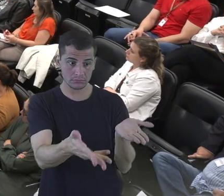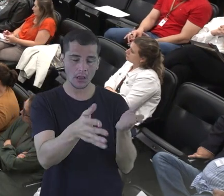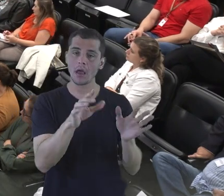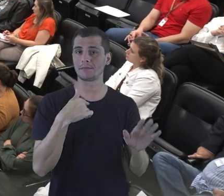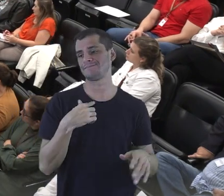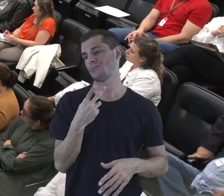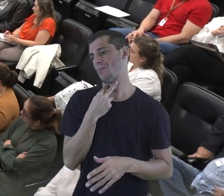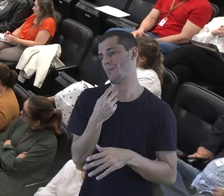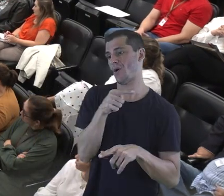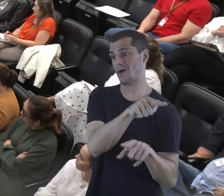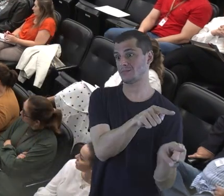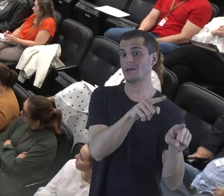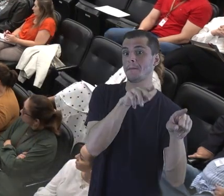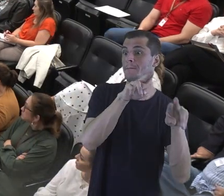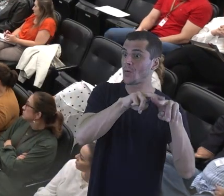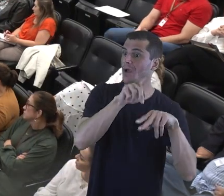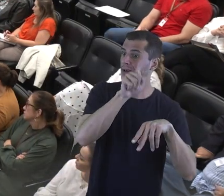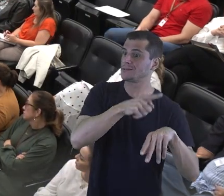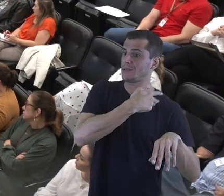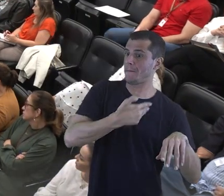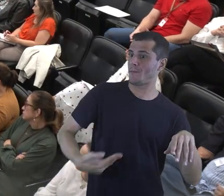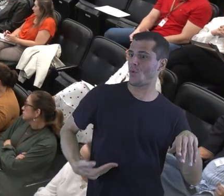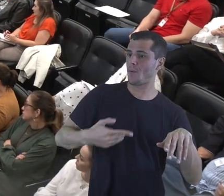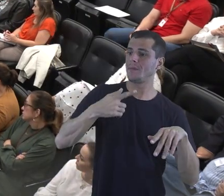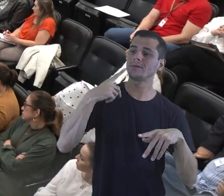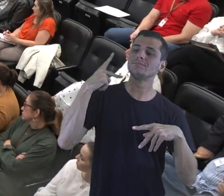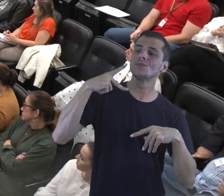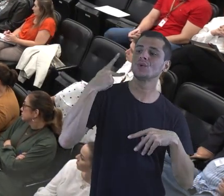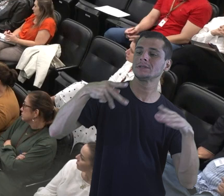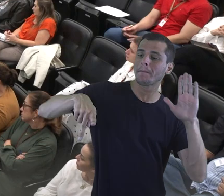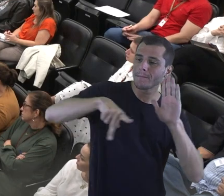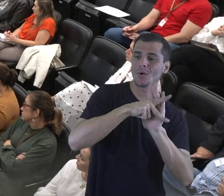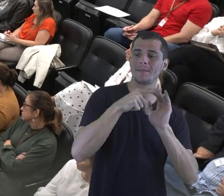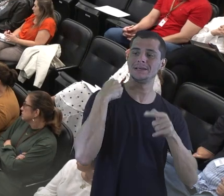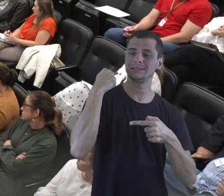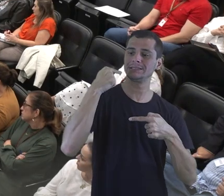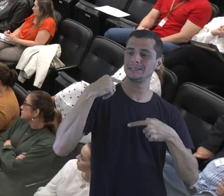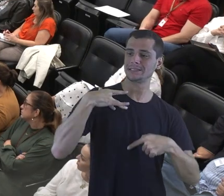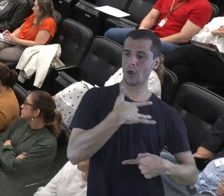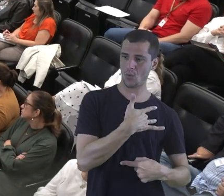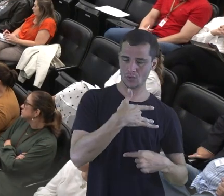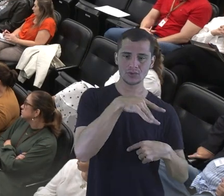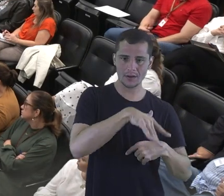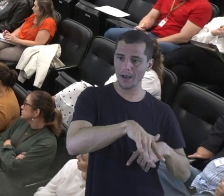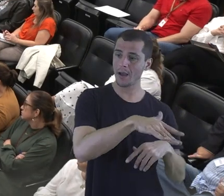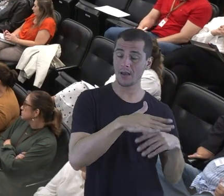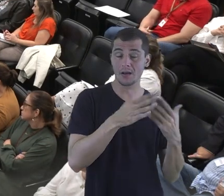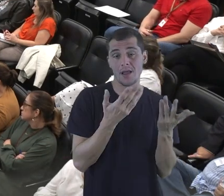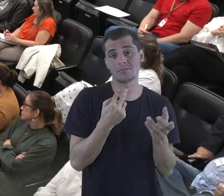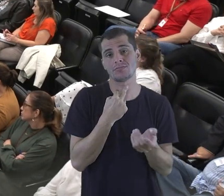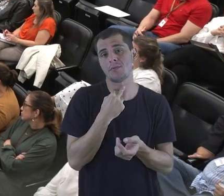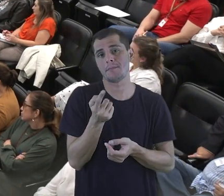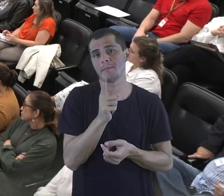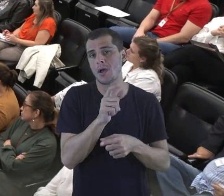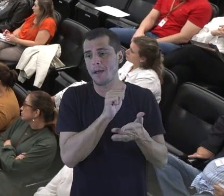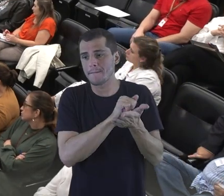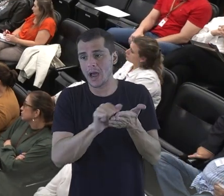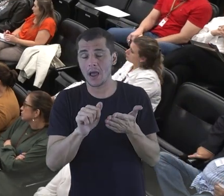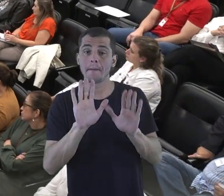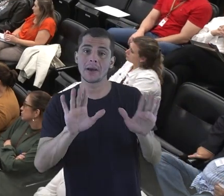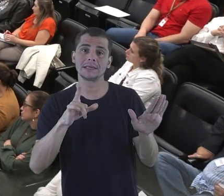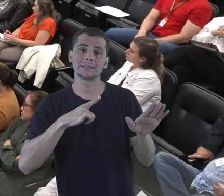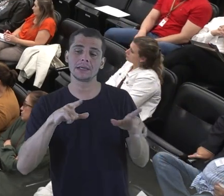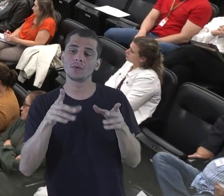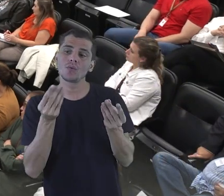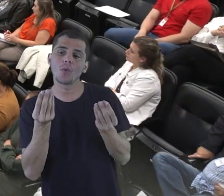posso eliminar porque é política pública de saúde mas ok ah você por exemplo tem legislação em relação a retenção você pode dizer o seguinte